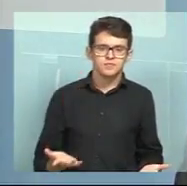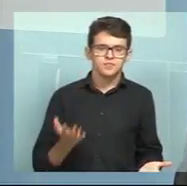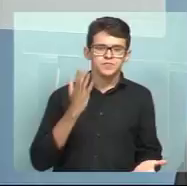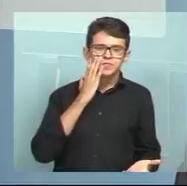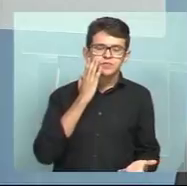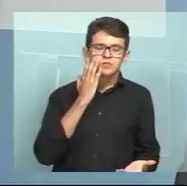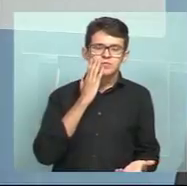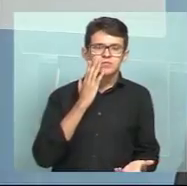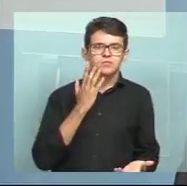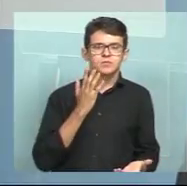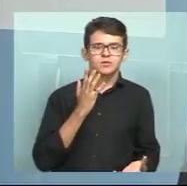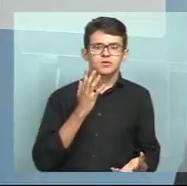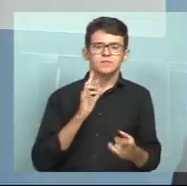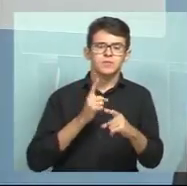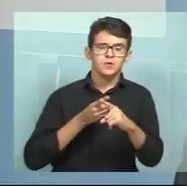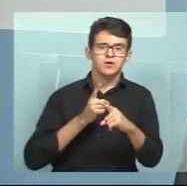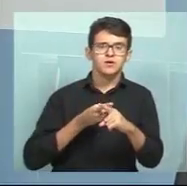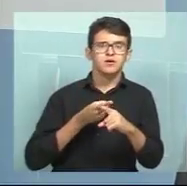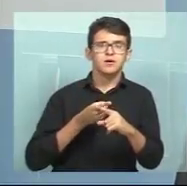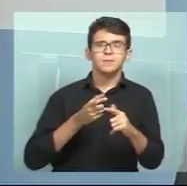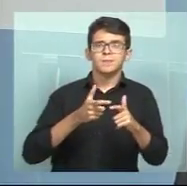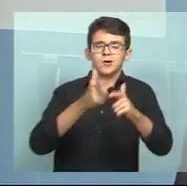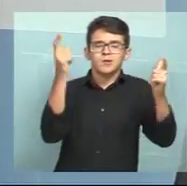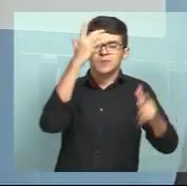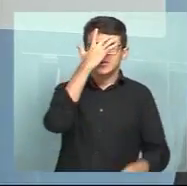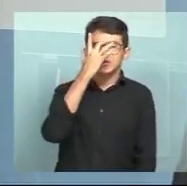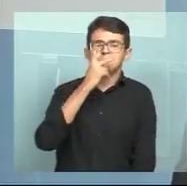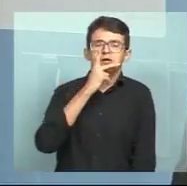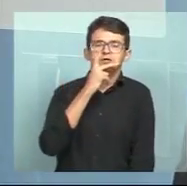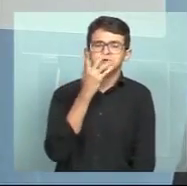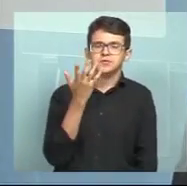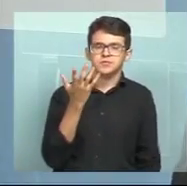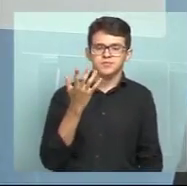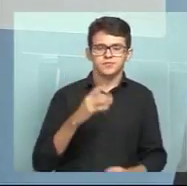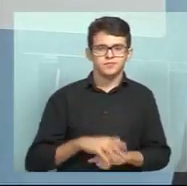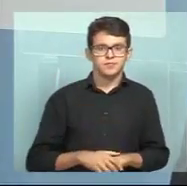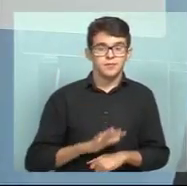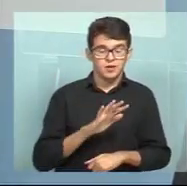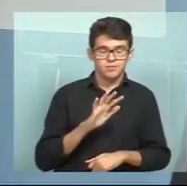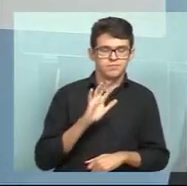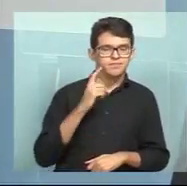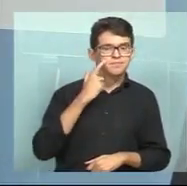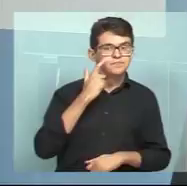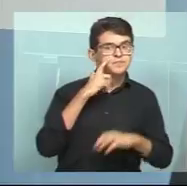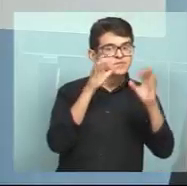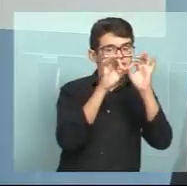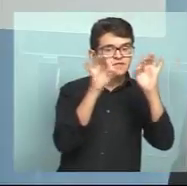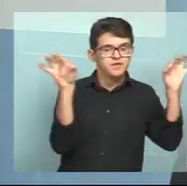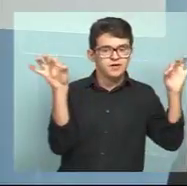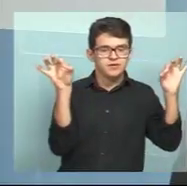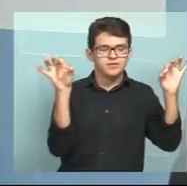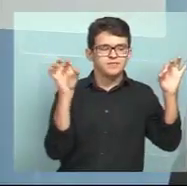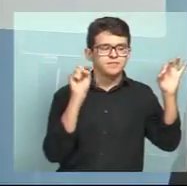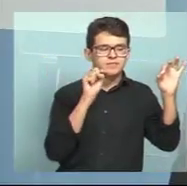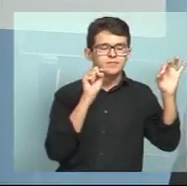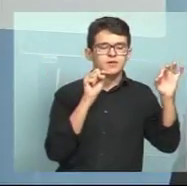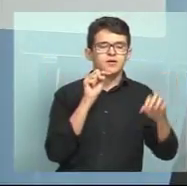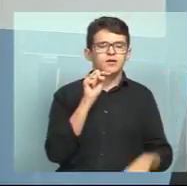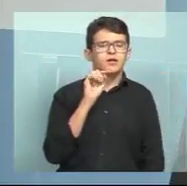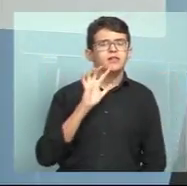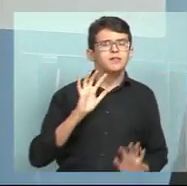do partidarismo, de quem está querendo se salvar, né? O que ele disse é o seguinte, é fácil identificar quem é contra a